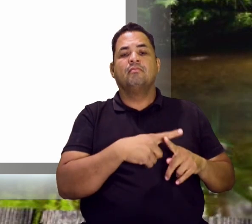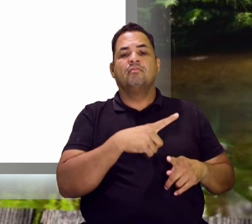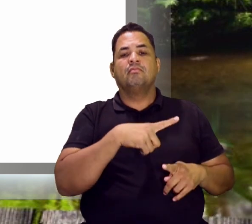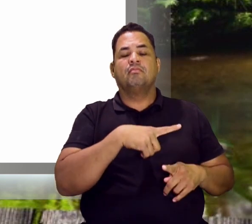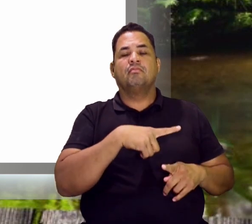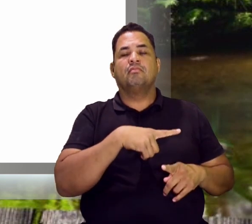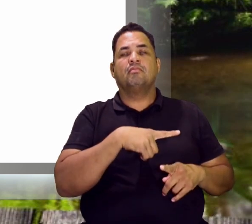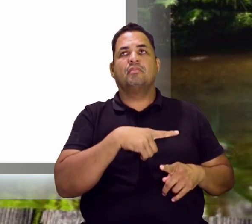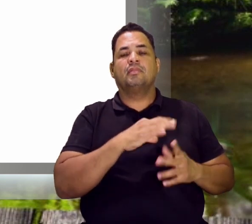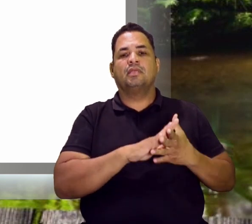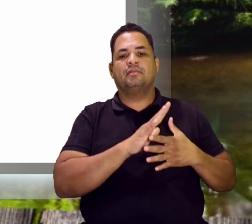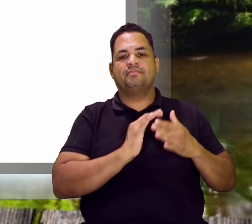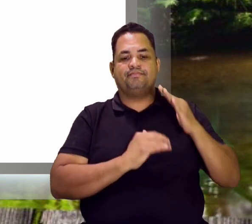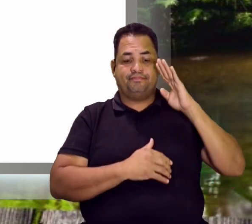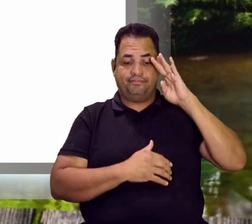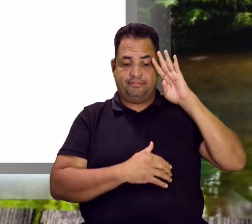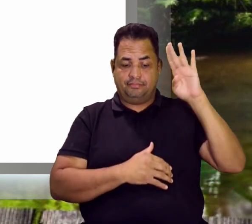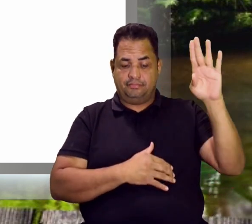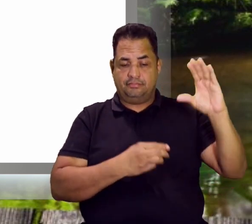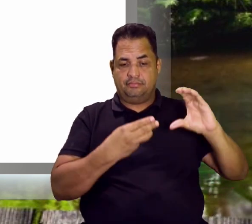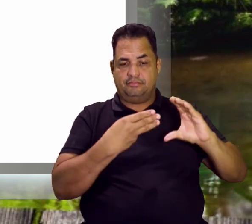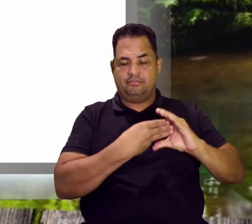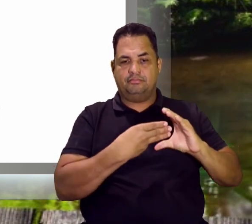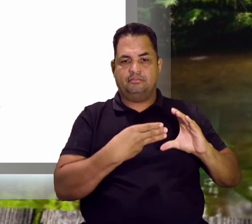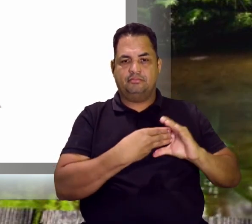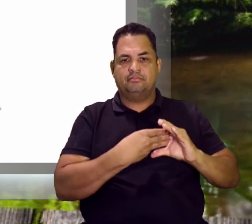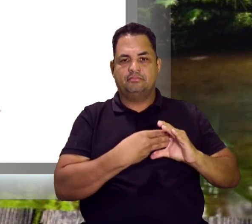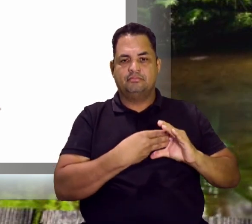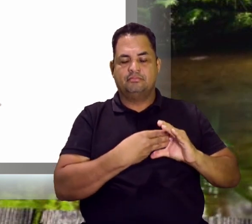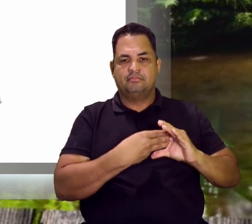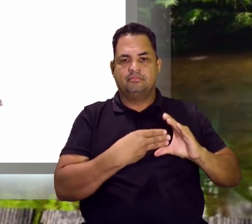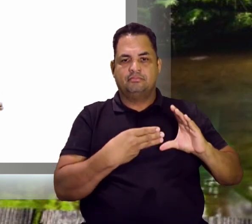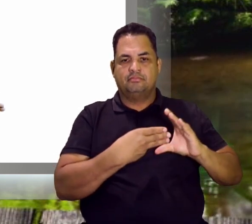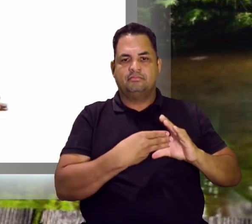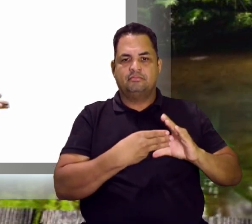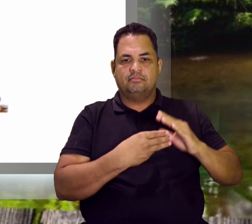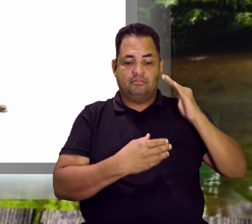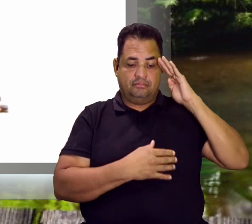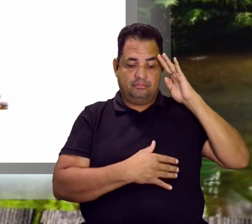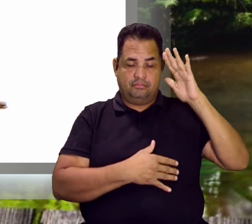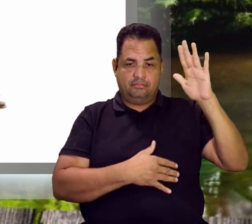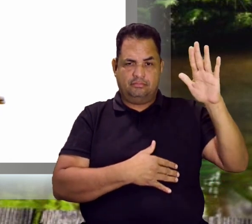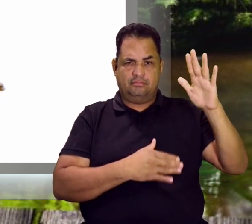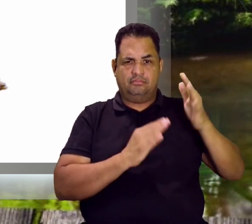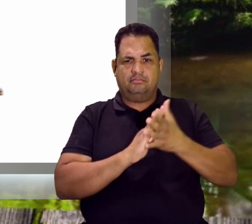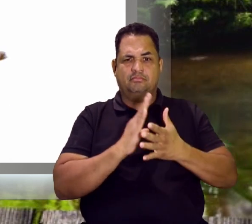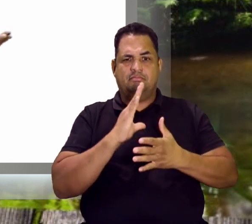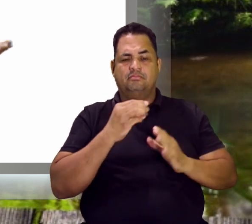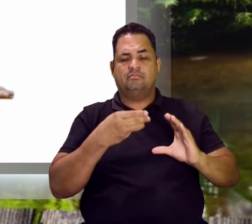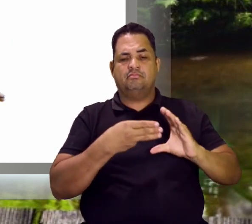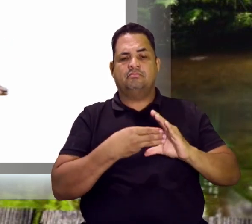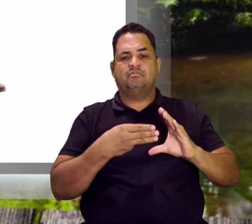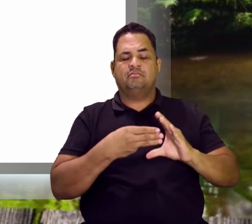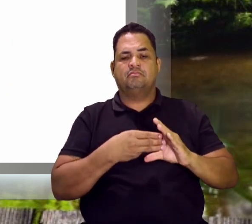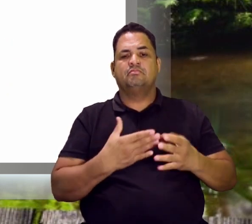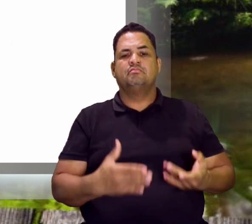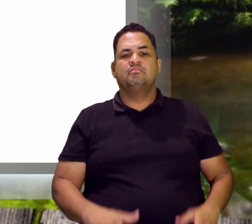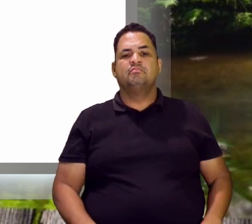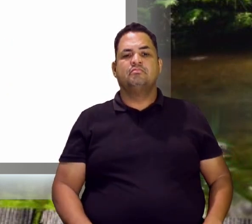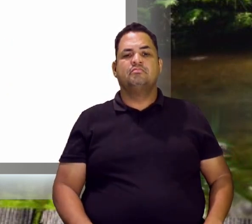uma teoria celular. Nessa teoria celular, diz que